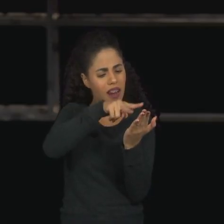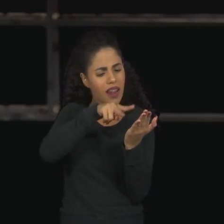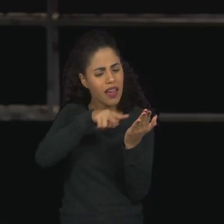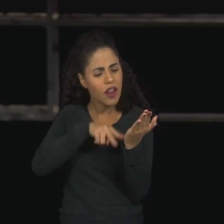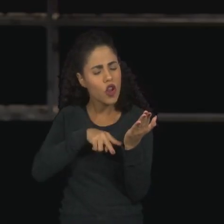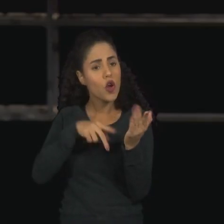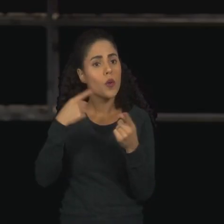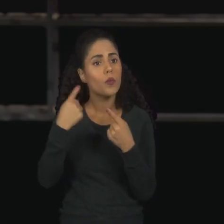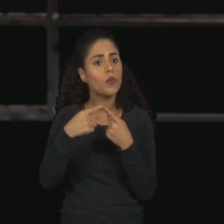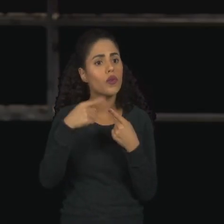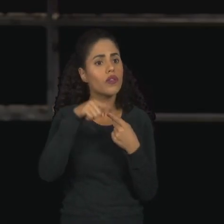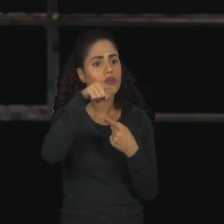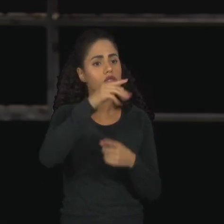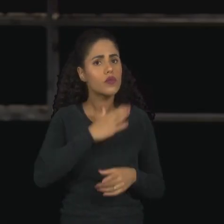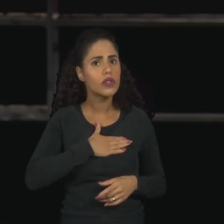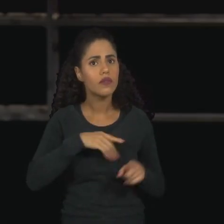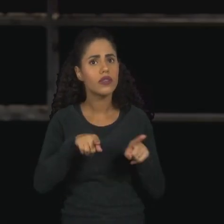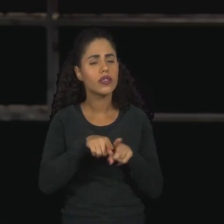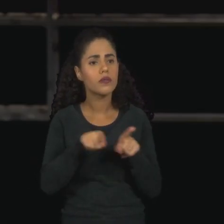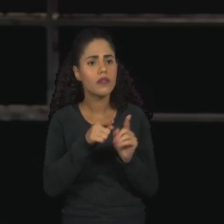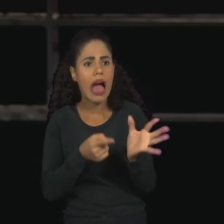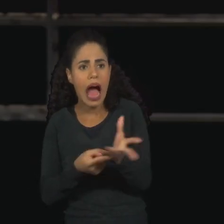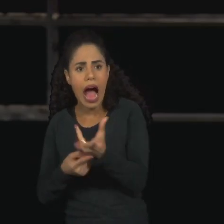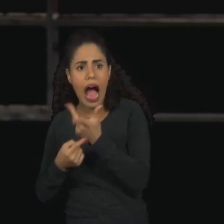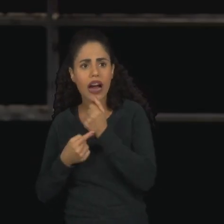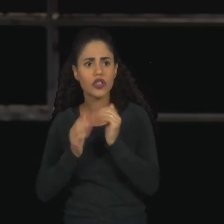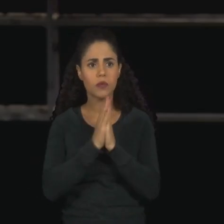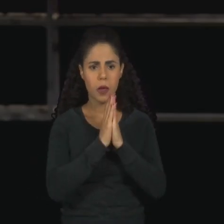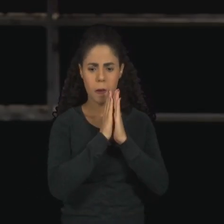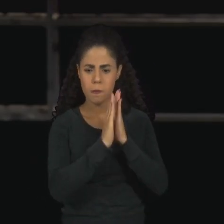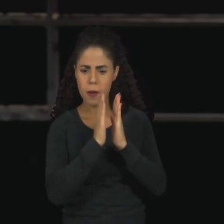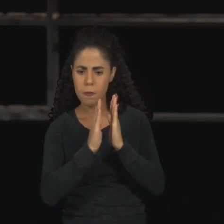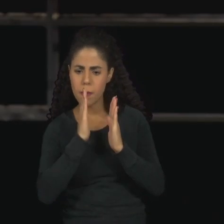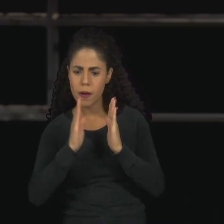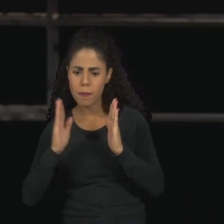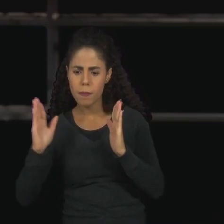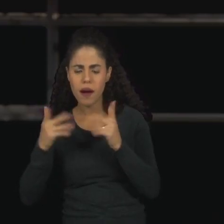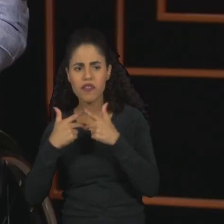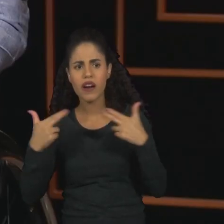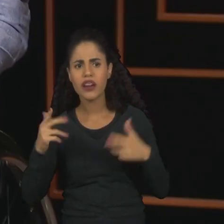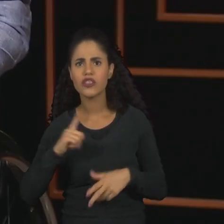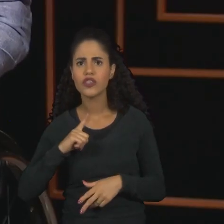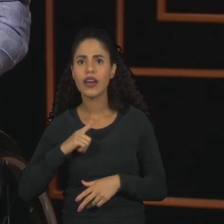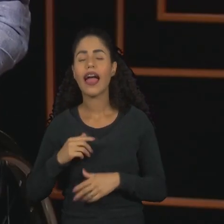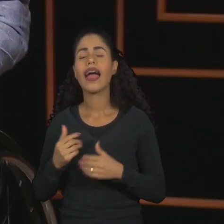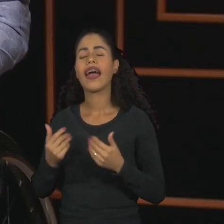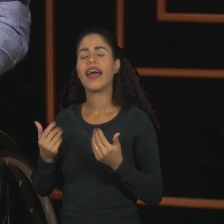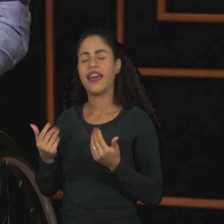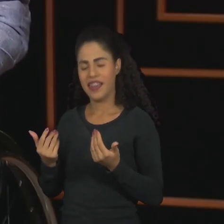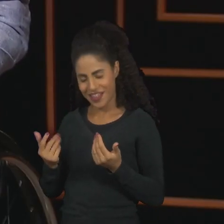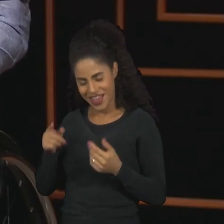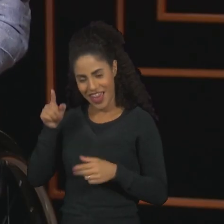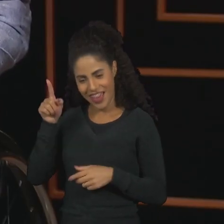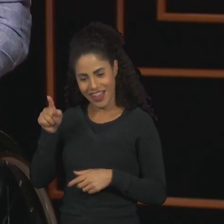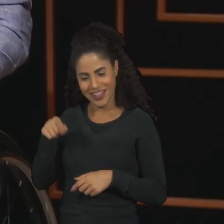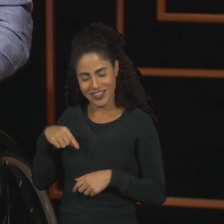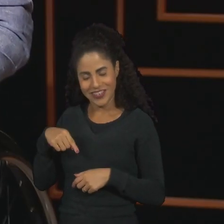era fissurado já pela arte e toda a biblioteca infantil tinha um ateliê? Pois é. É uma